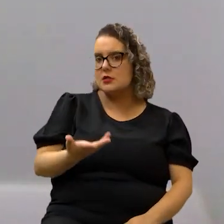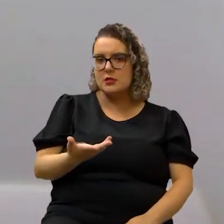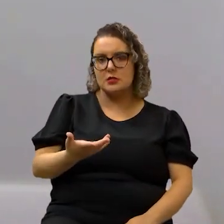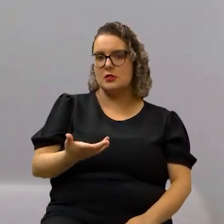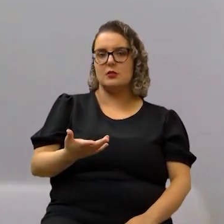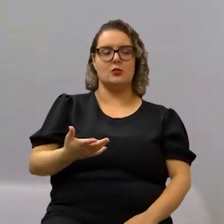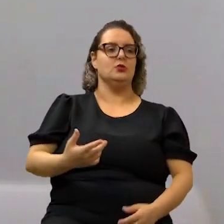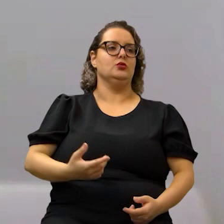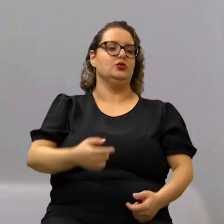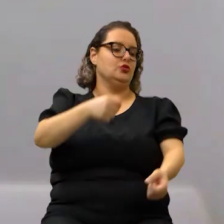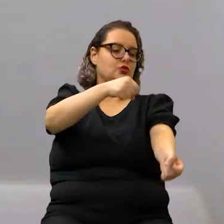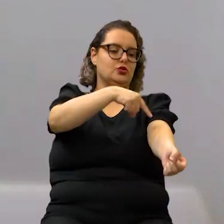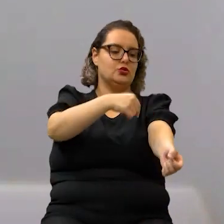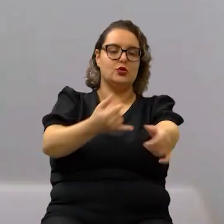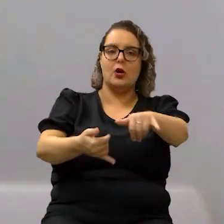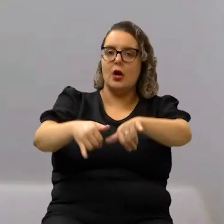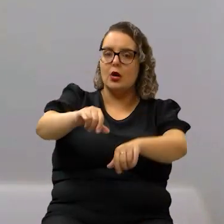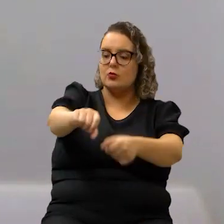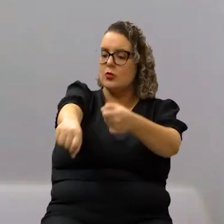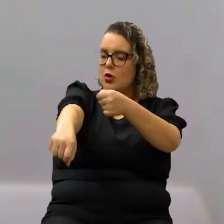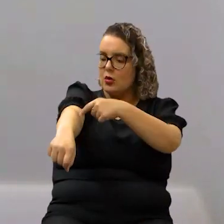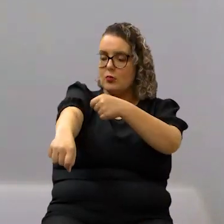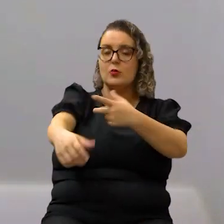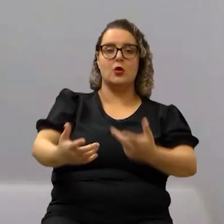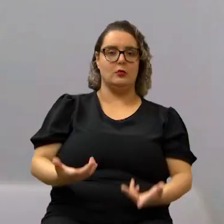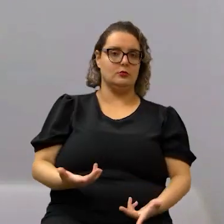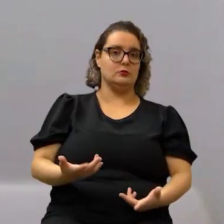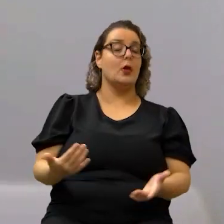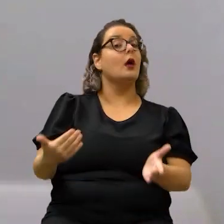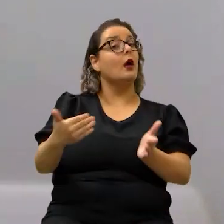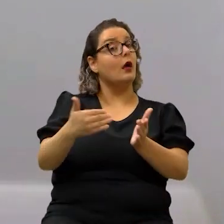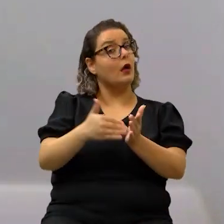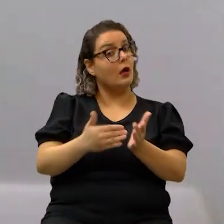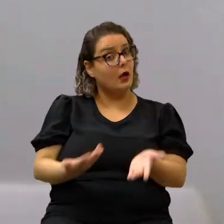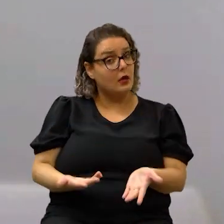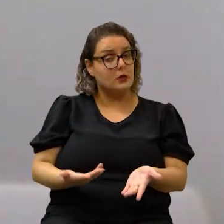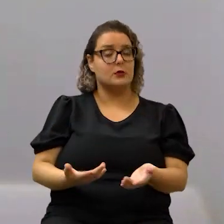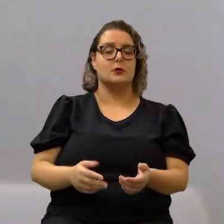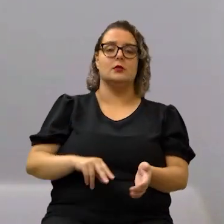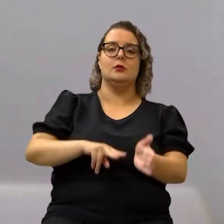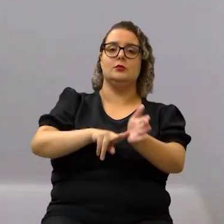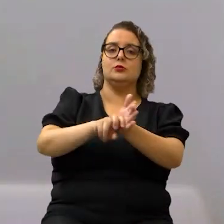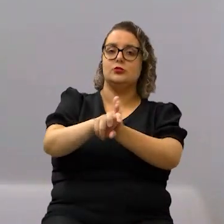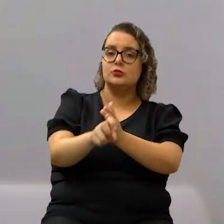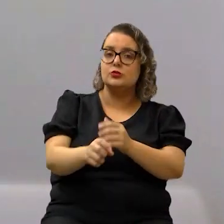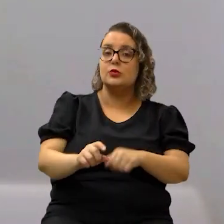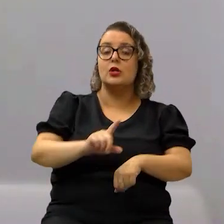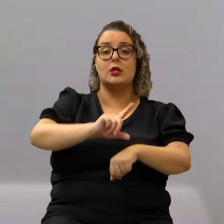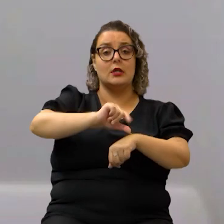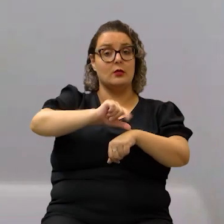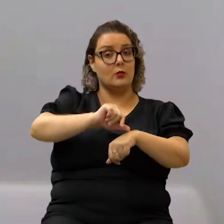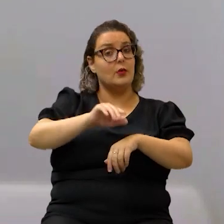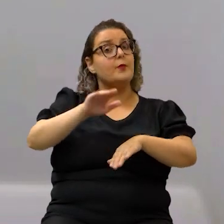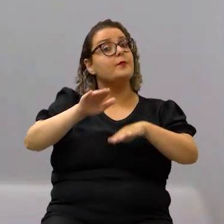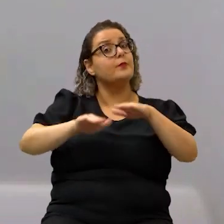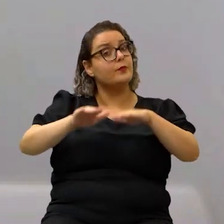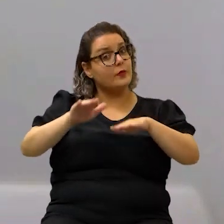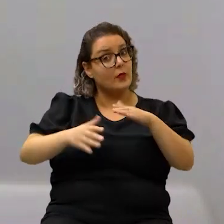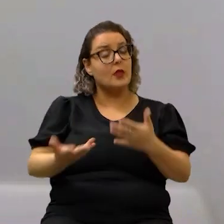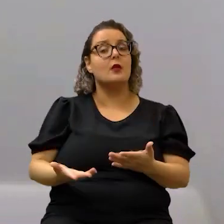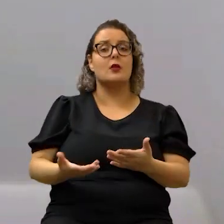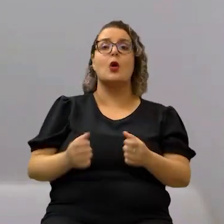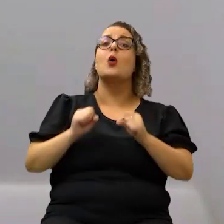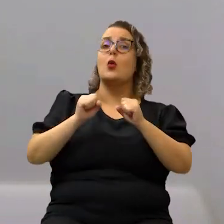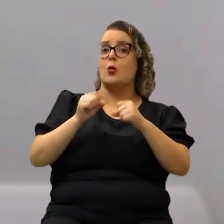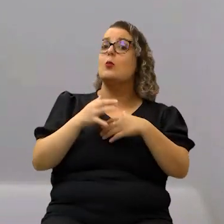por exemplo, de quimioterapia. Enquanto os diagnósticos feitos mais tardiamente